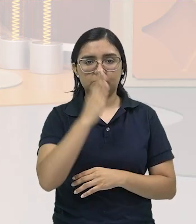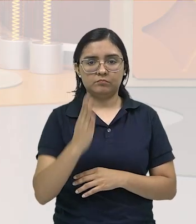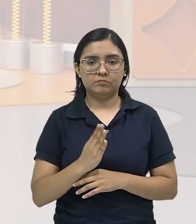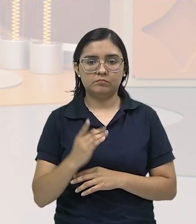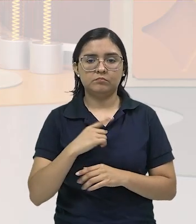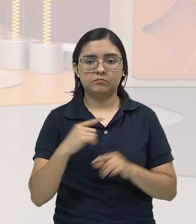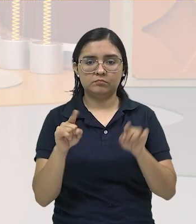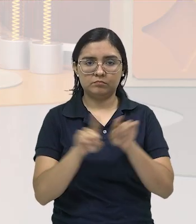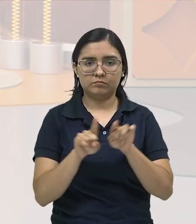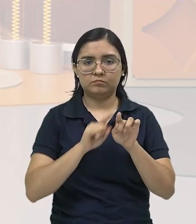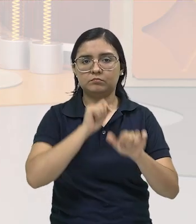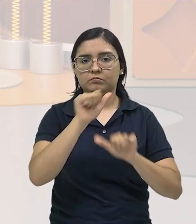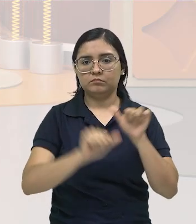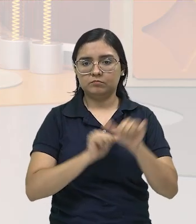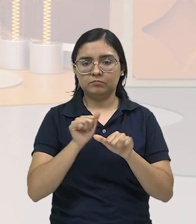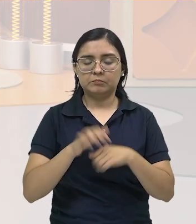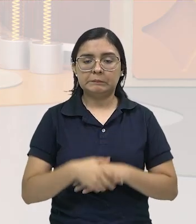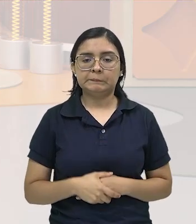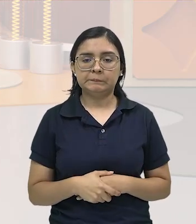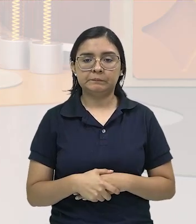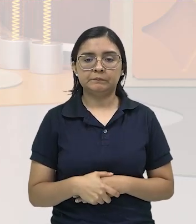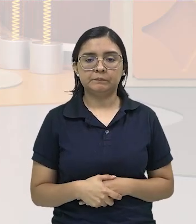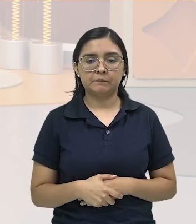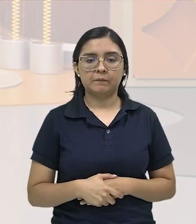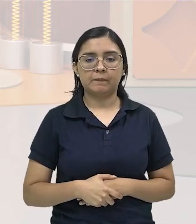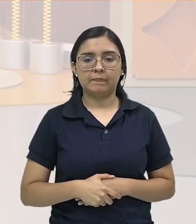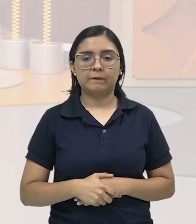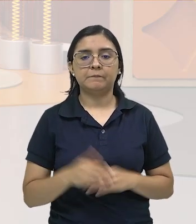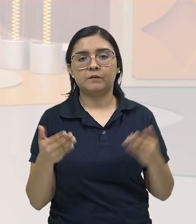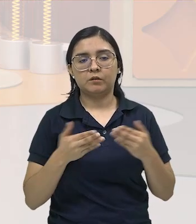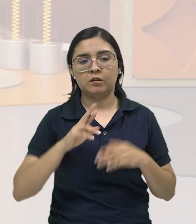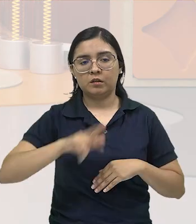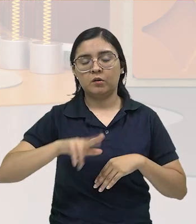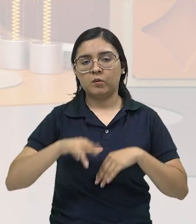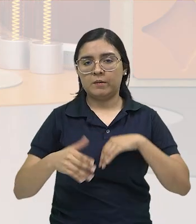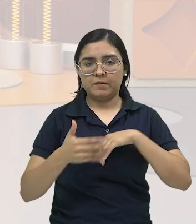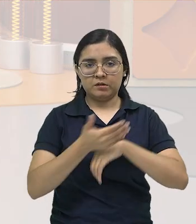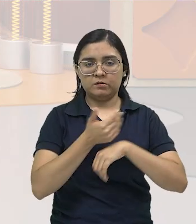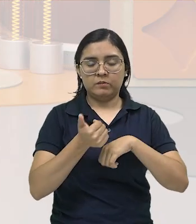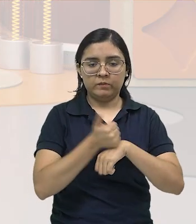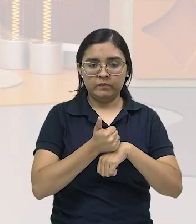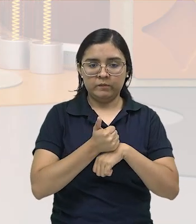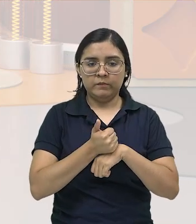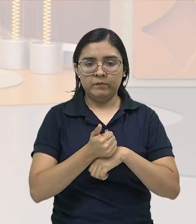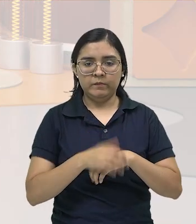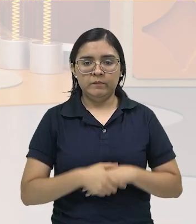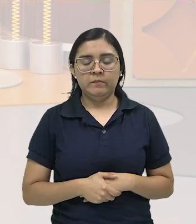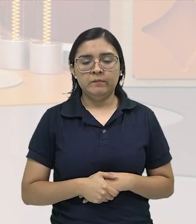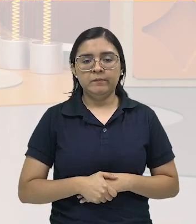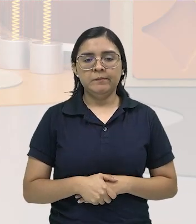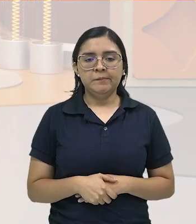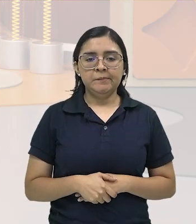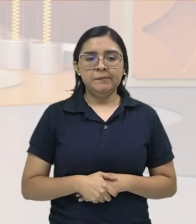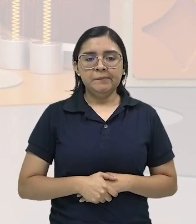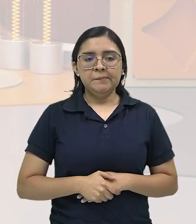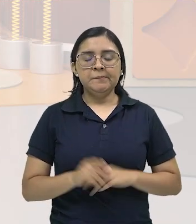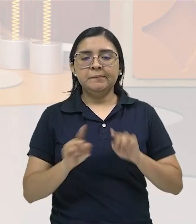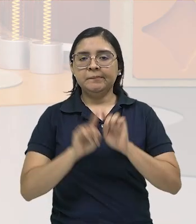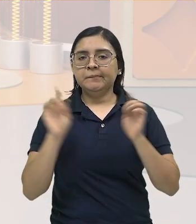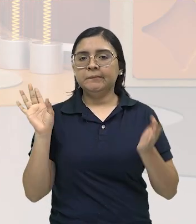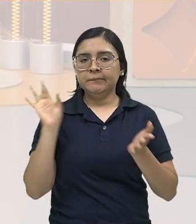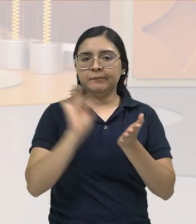frente às outras possessões de Portugal, deixando de ser colônia só no nome, tá bom? Porque na